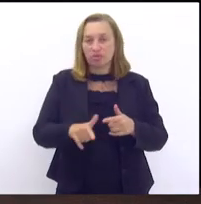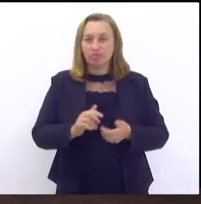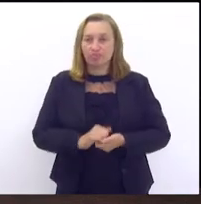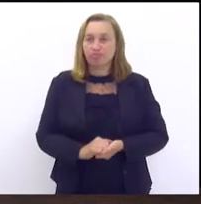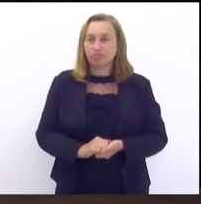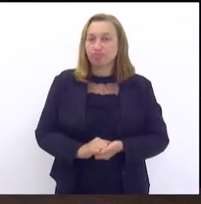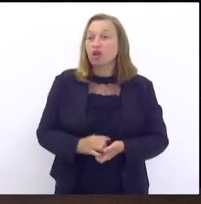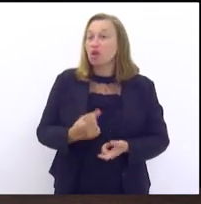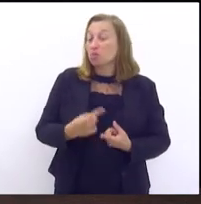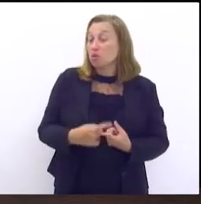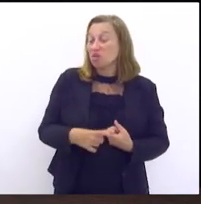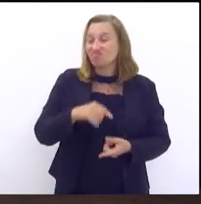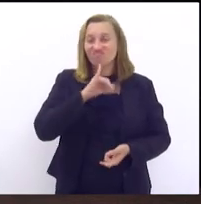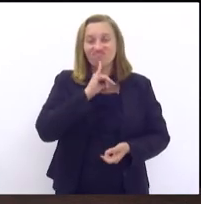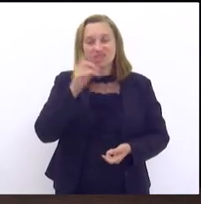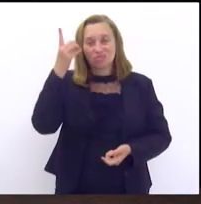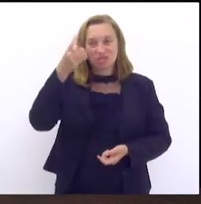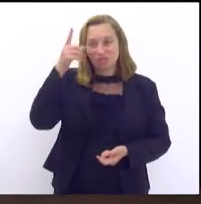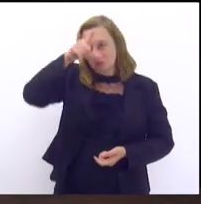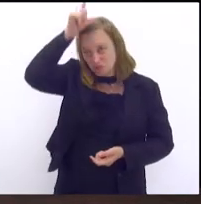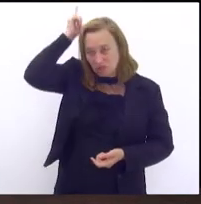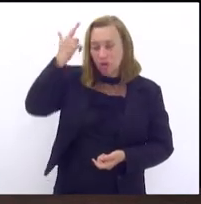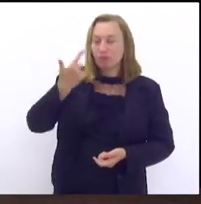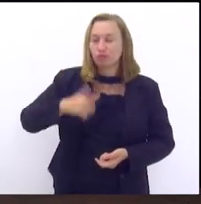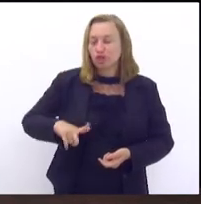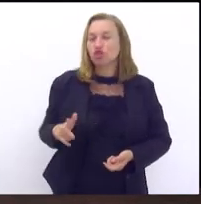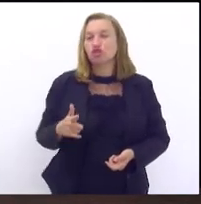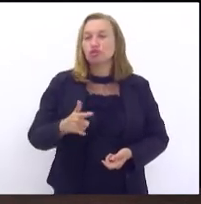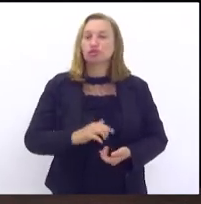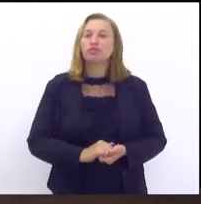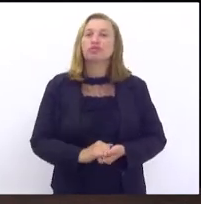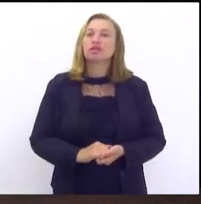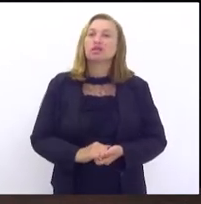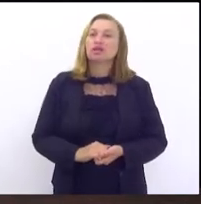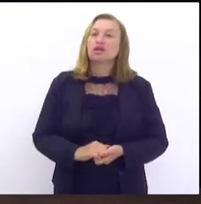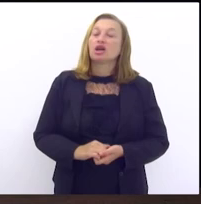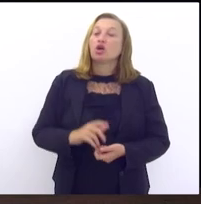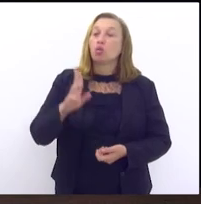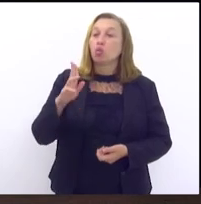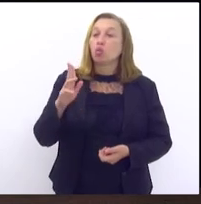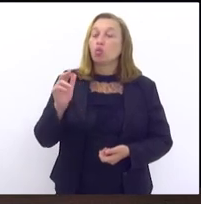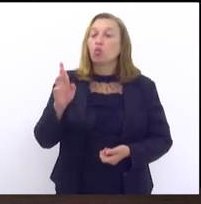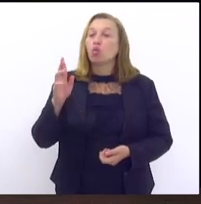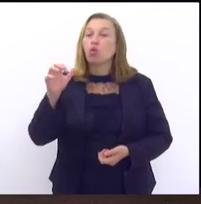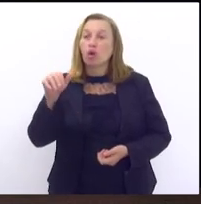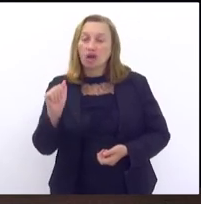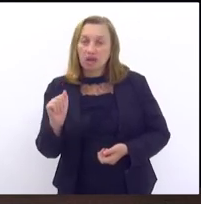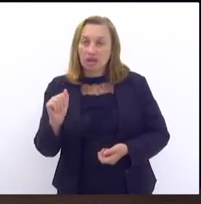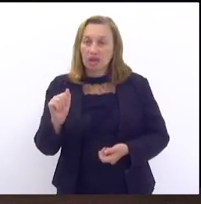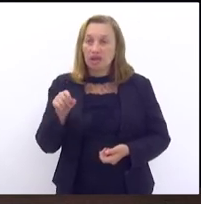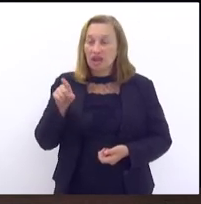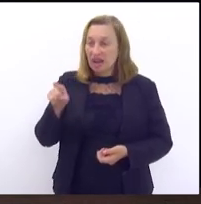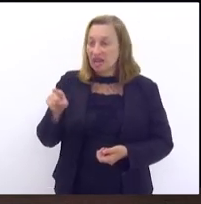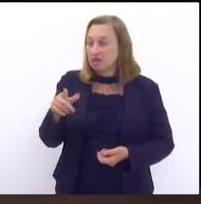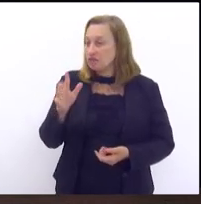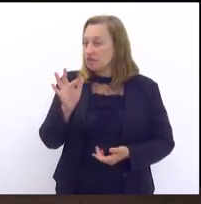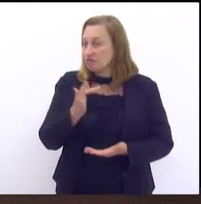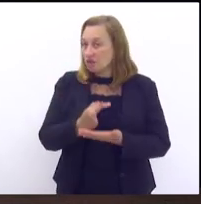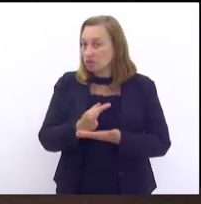Porque, infelizmente, deputado Luiz Paulo, vou repetir mais uma vez, lá Urca é final de linha, lá não falta